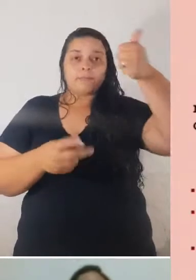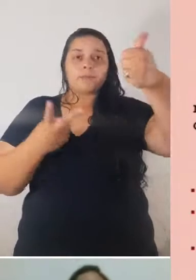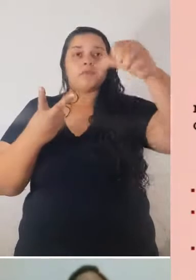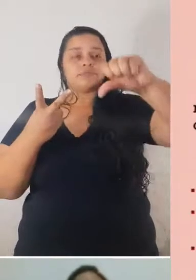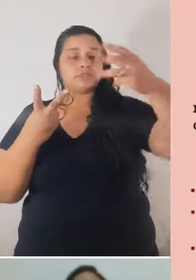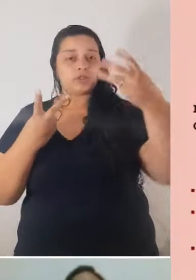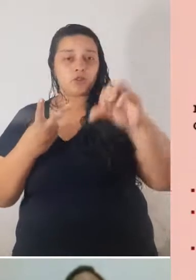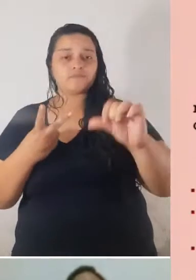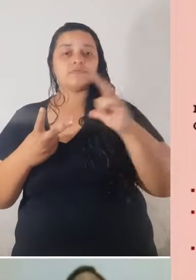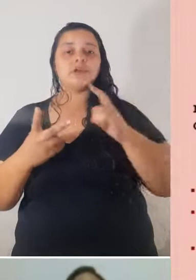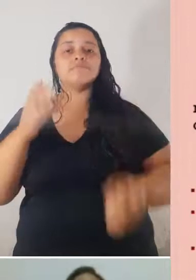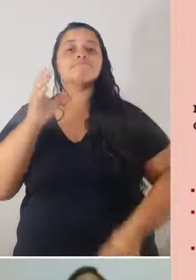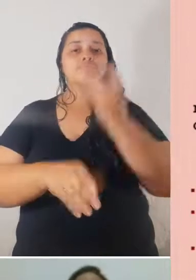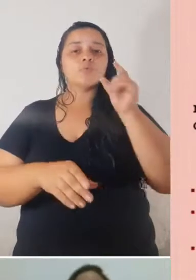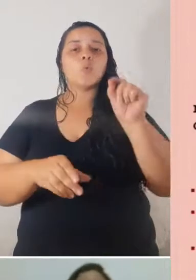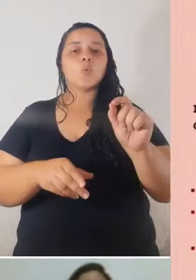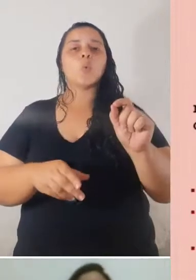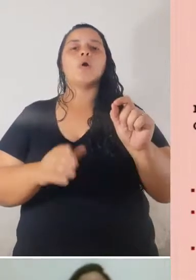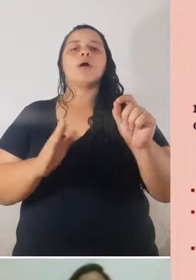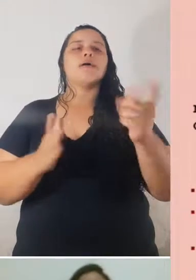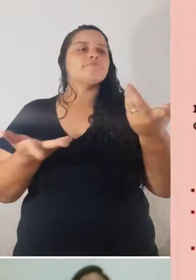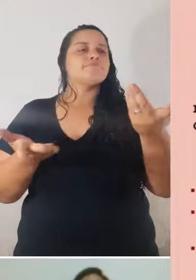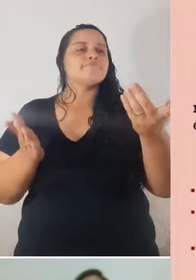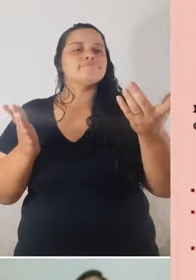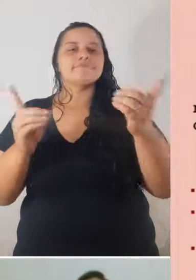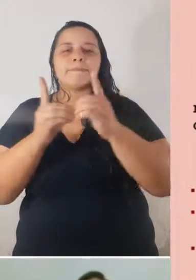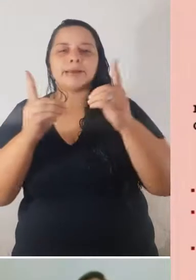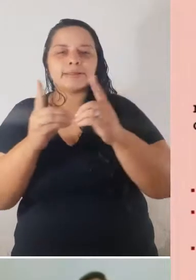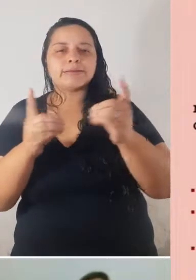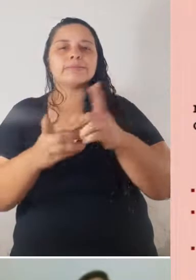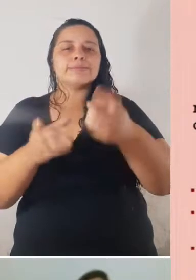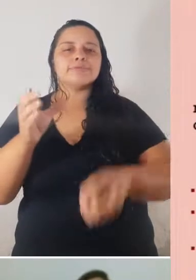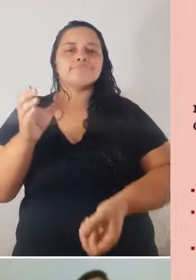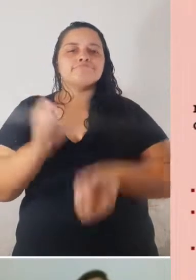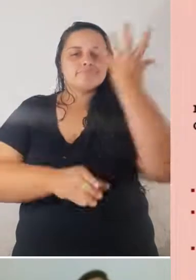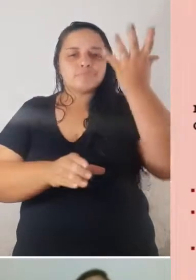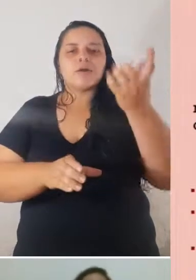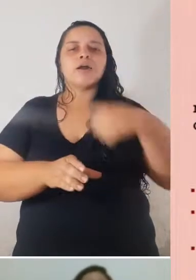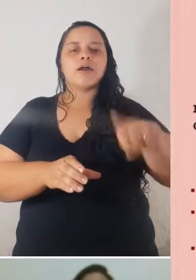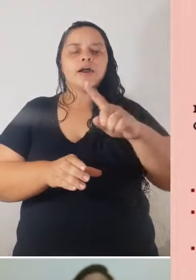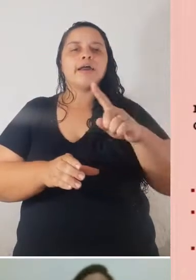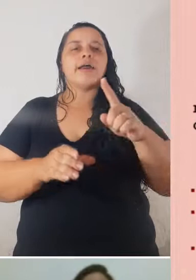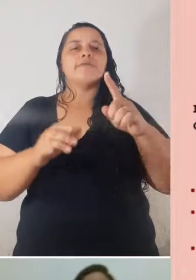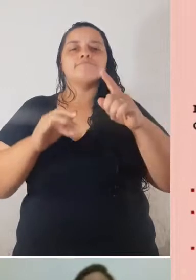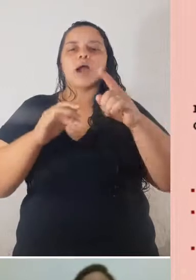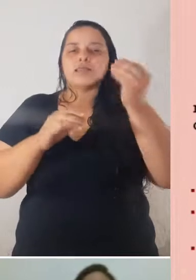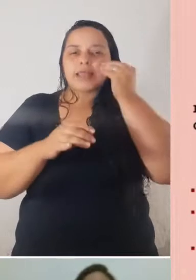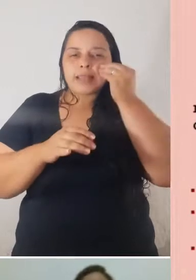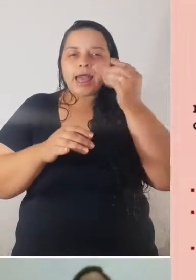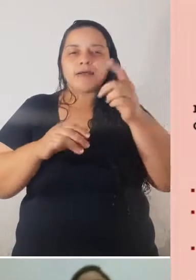o Departamento de Imprensa e Propaganda, o DIP, que tinha como objetivo 2 pontos: controlar